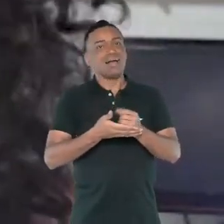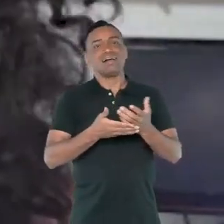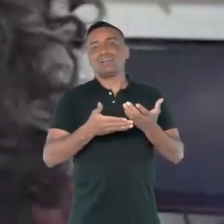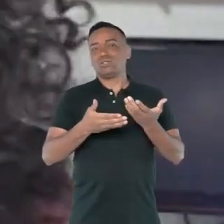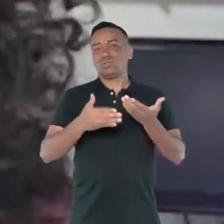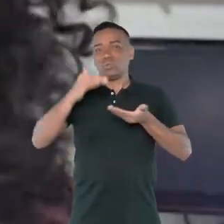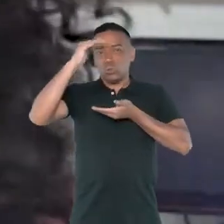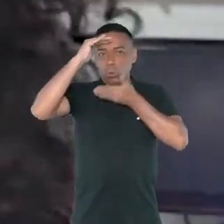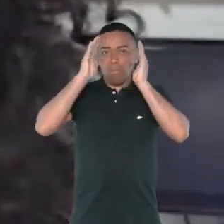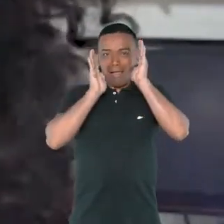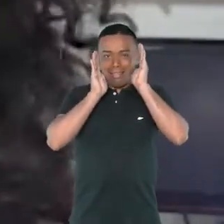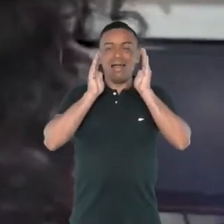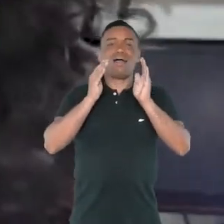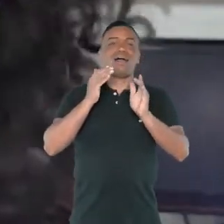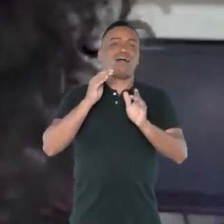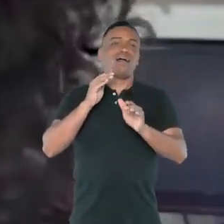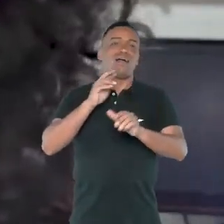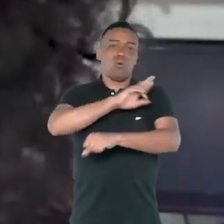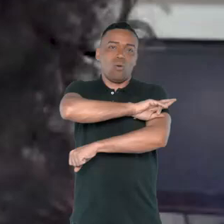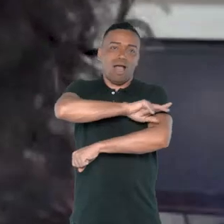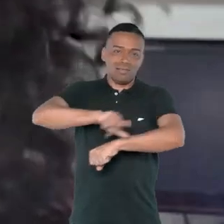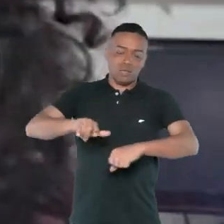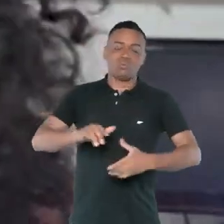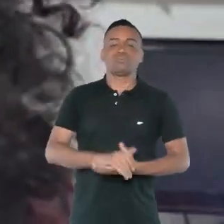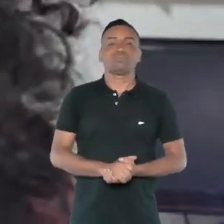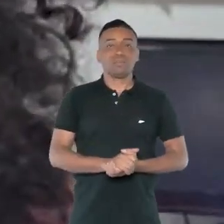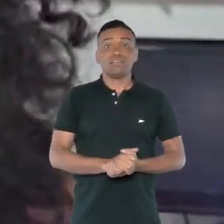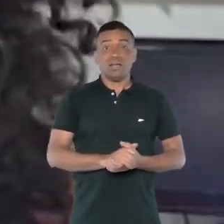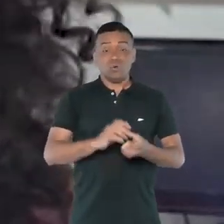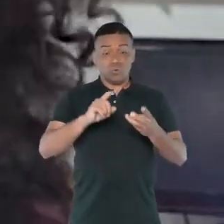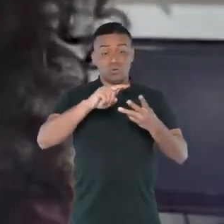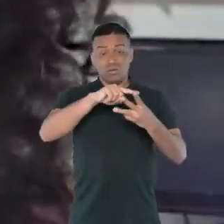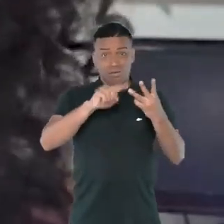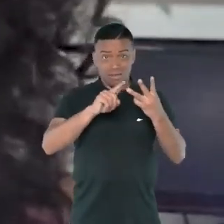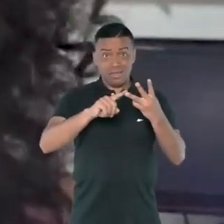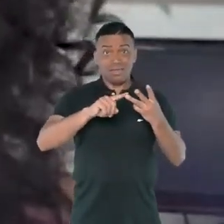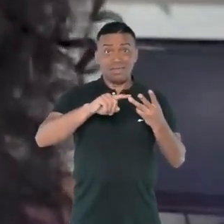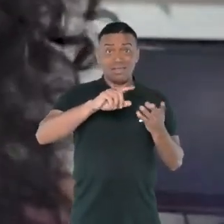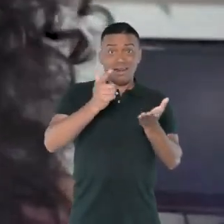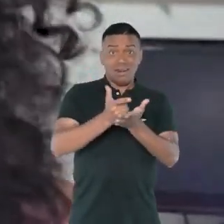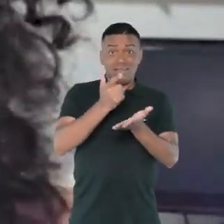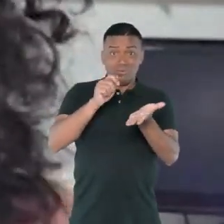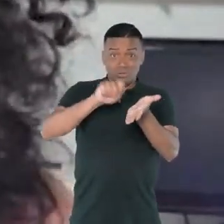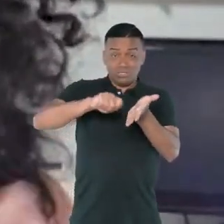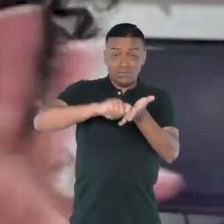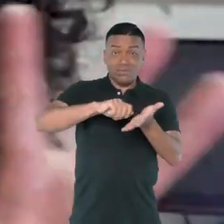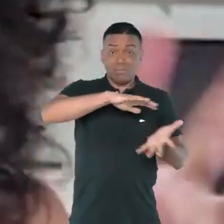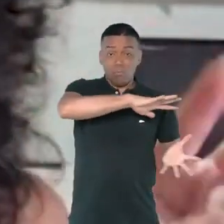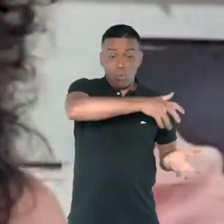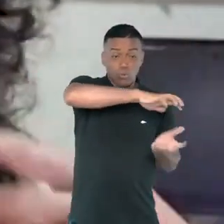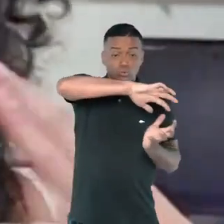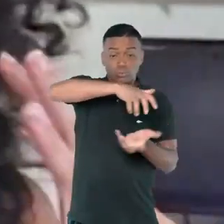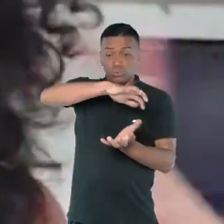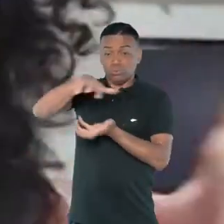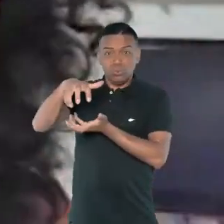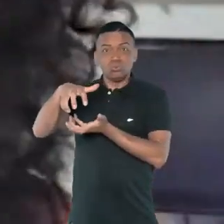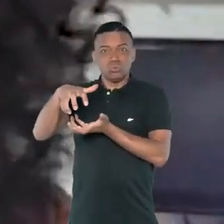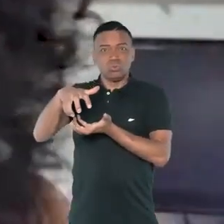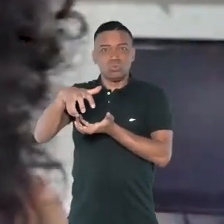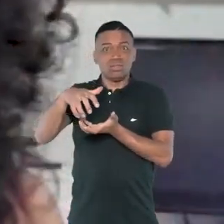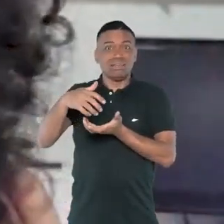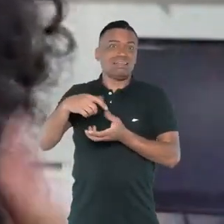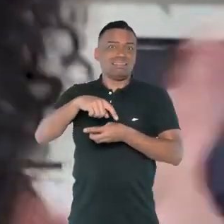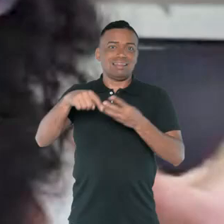brancos. Então, ainda baseado nesse padrão racial. Quando eu fui escrever o Entre Três Mundos, eu comecei a sentir uma coisa ali do